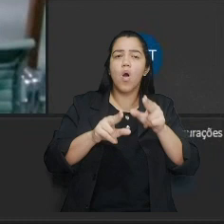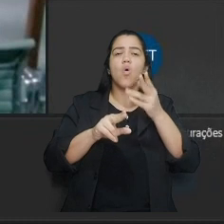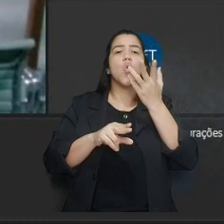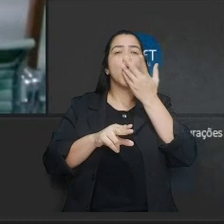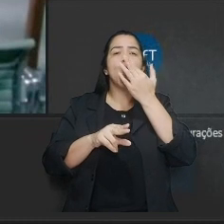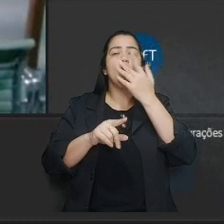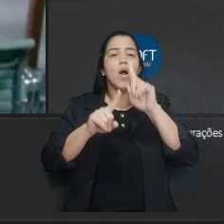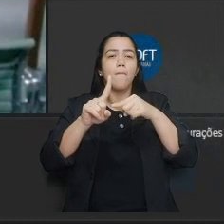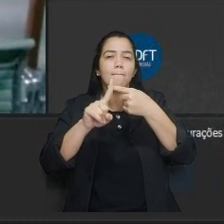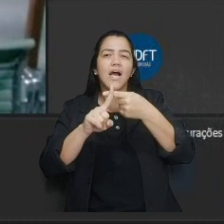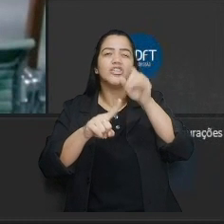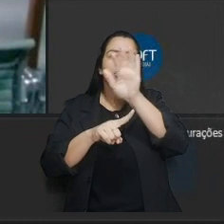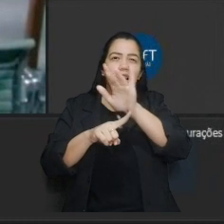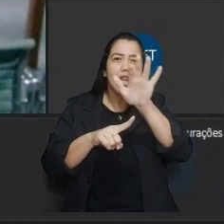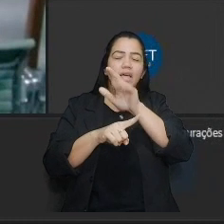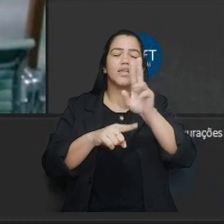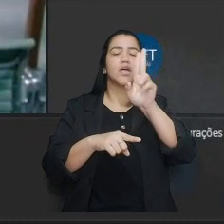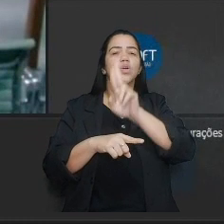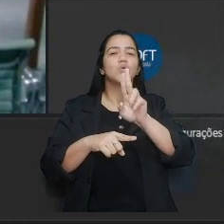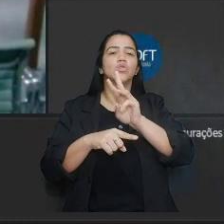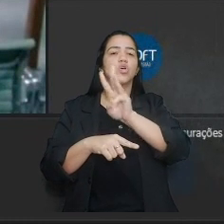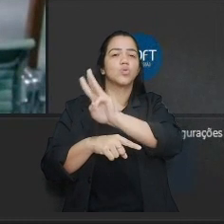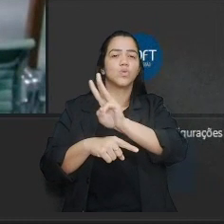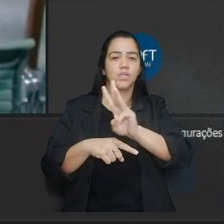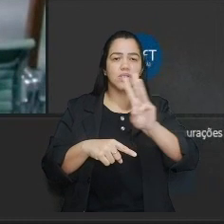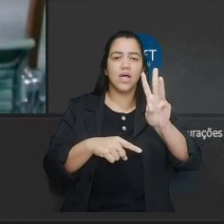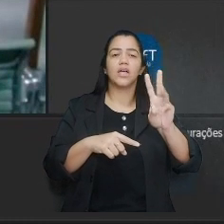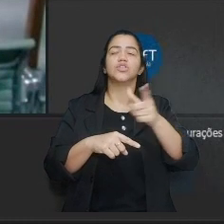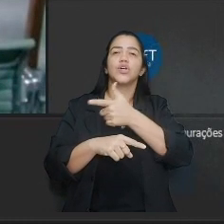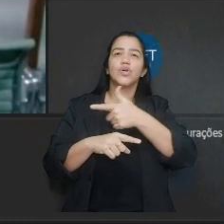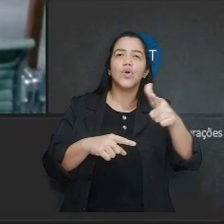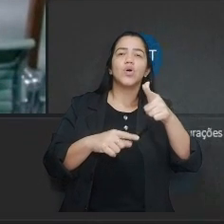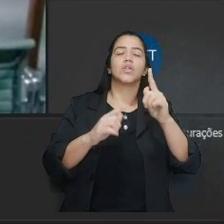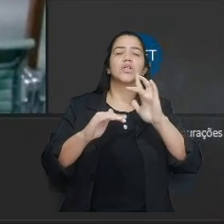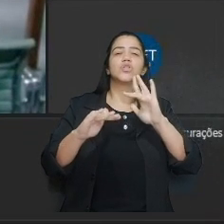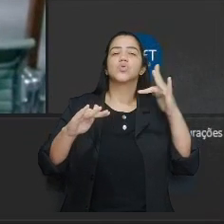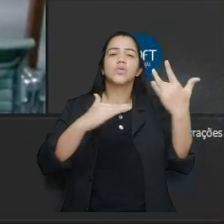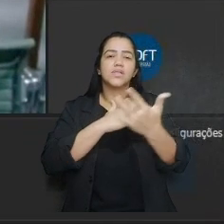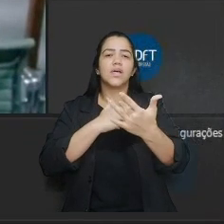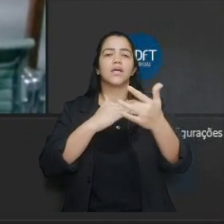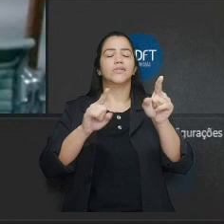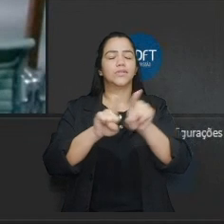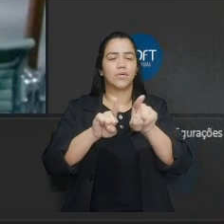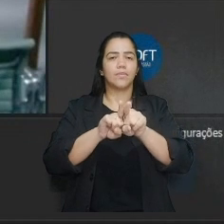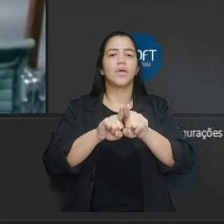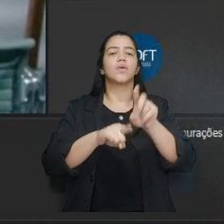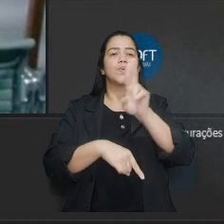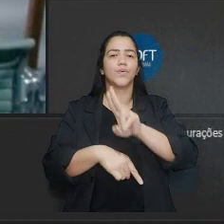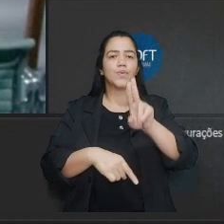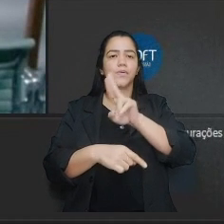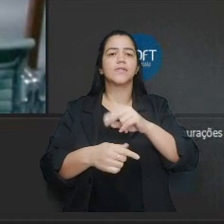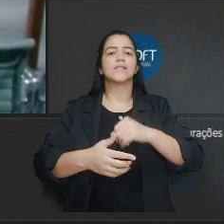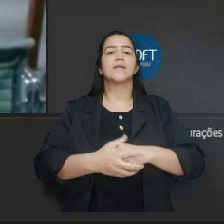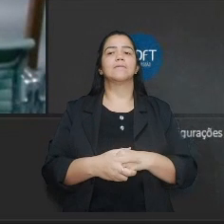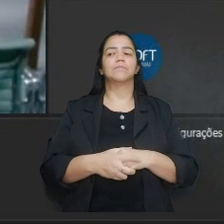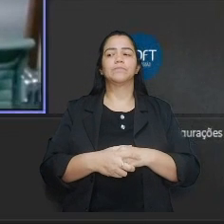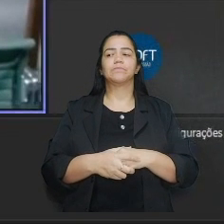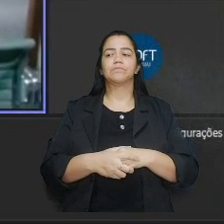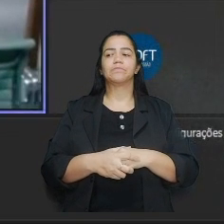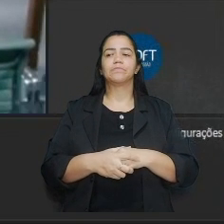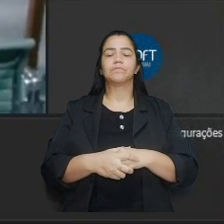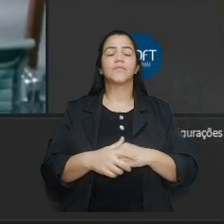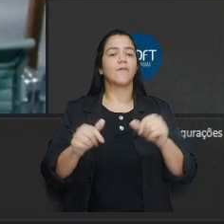padrões de cores e letras em seu site, em outras páginas de mídias sociais,